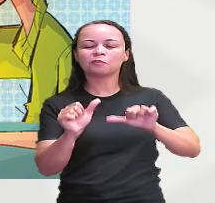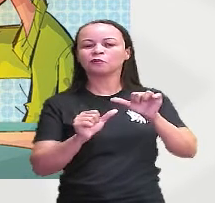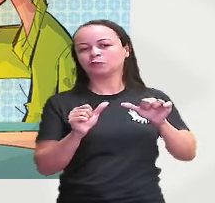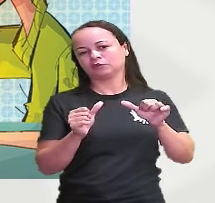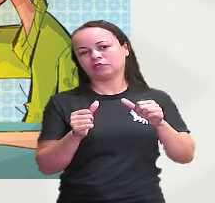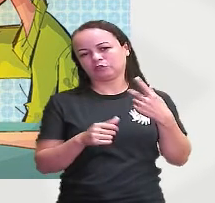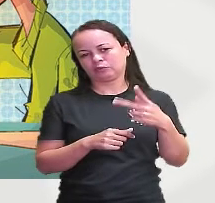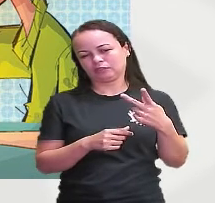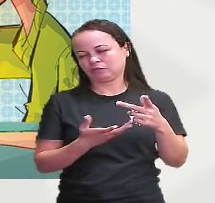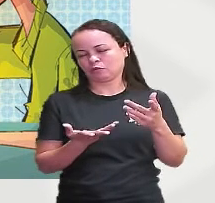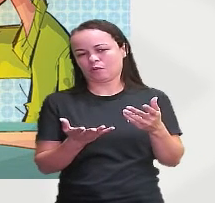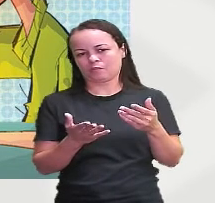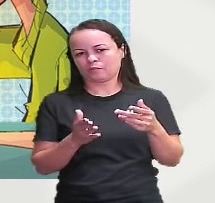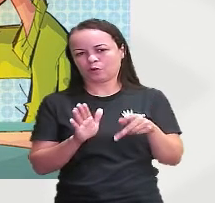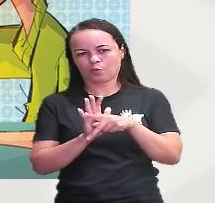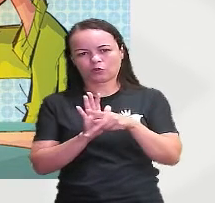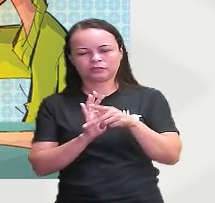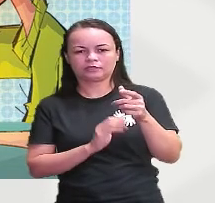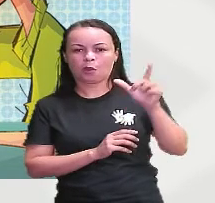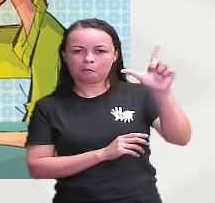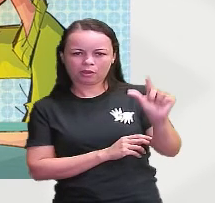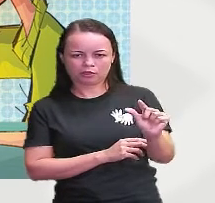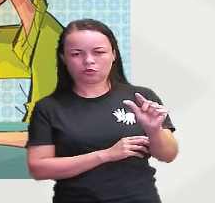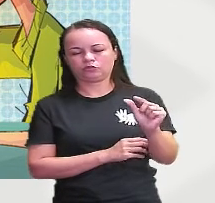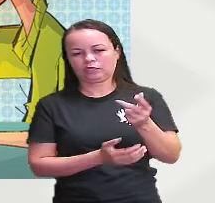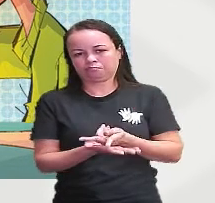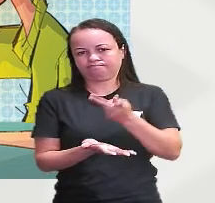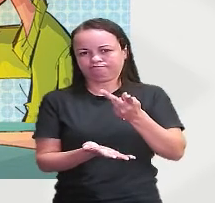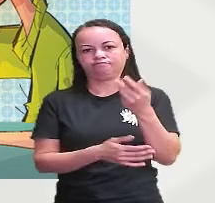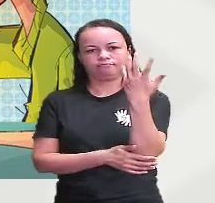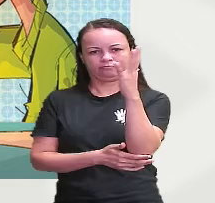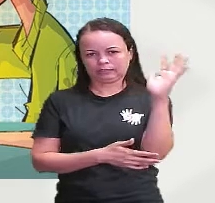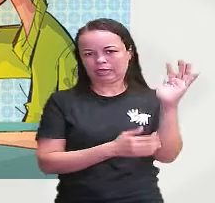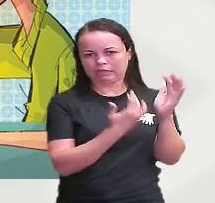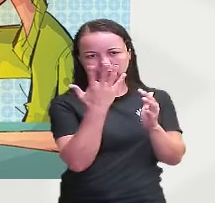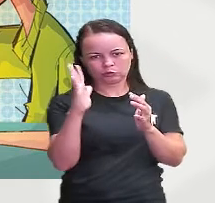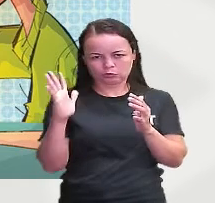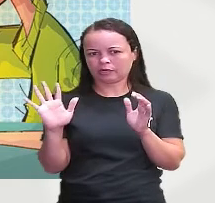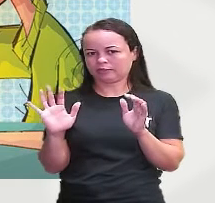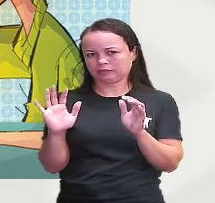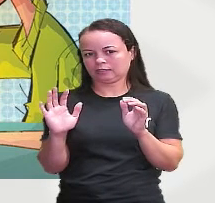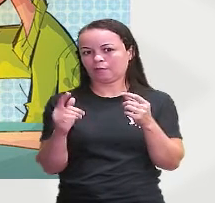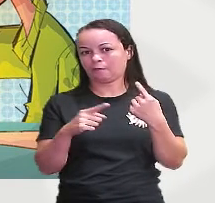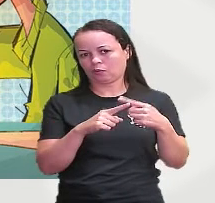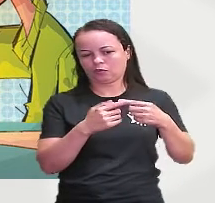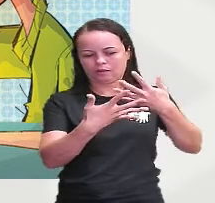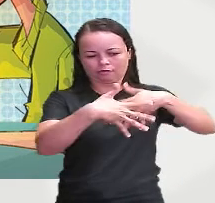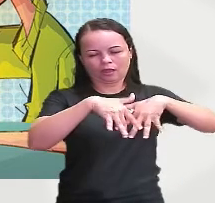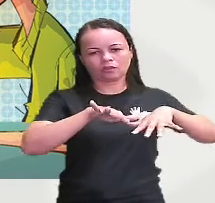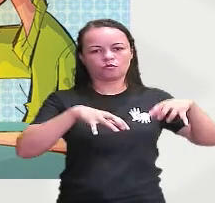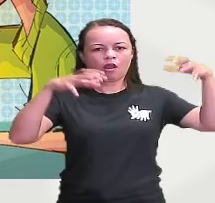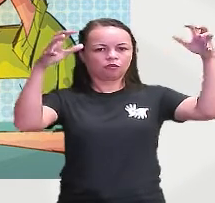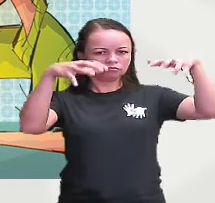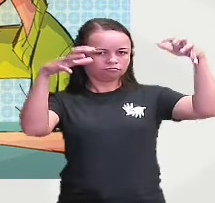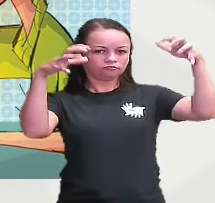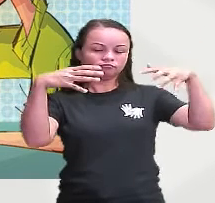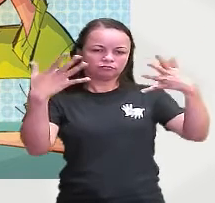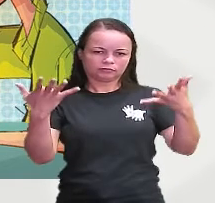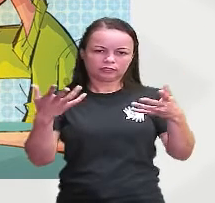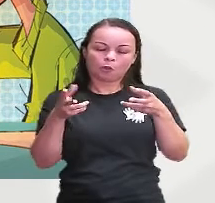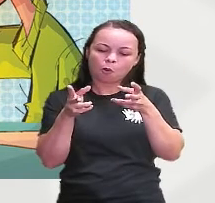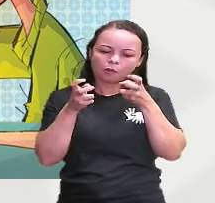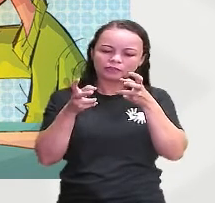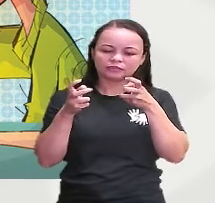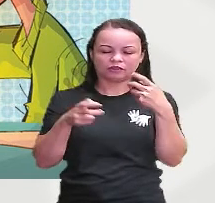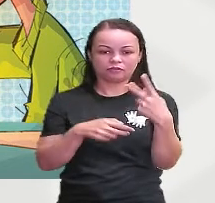numa proporção bem menor do que acontece na natureza, né? O evento natural da chuva, tá certo? Então observem